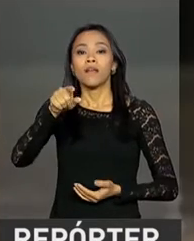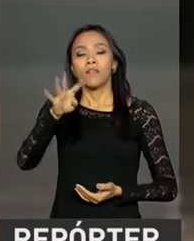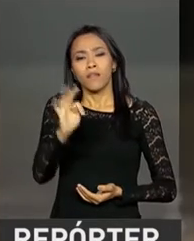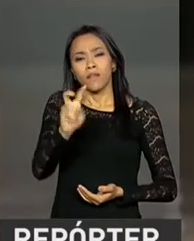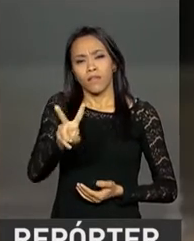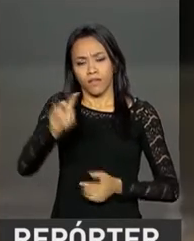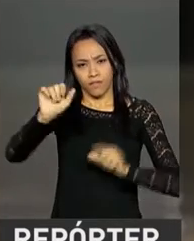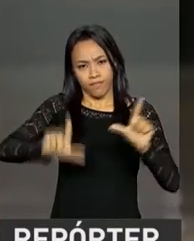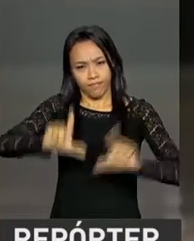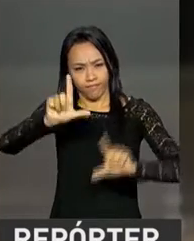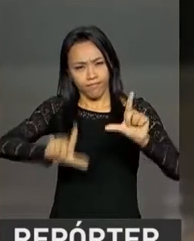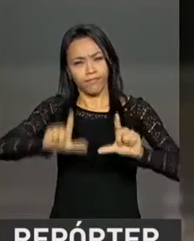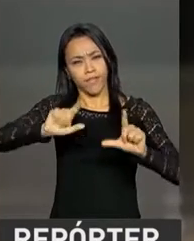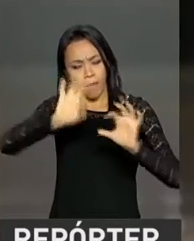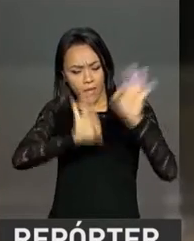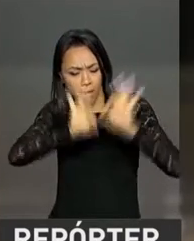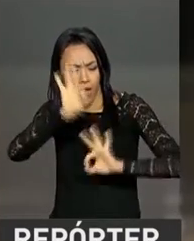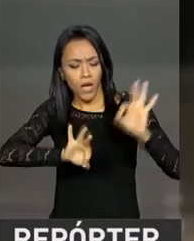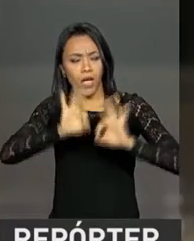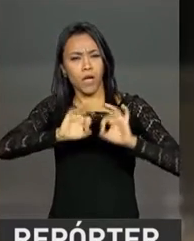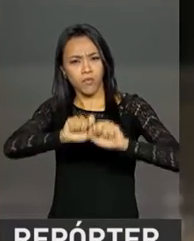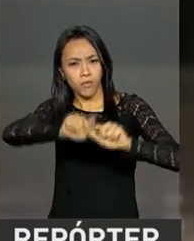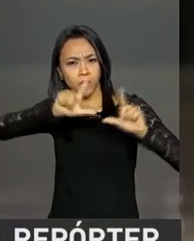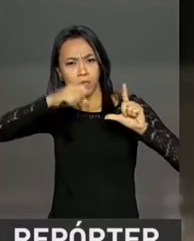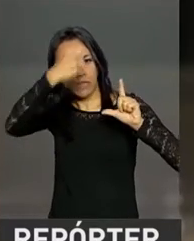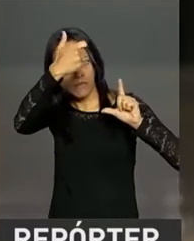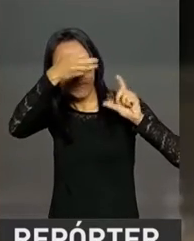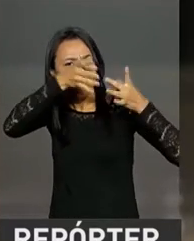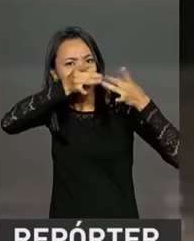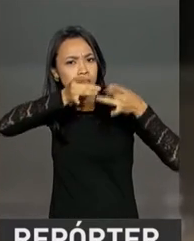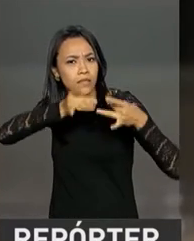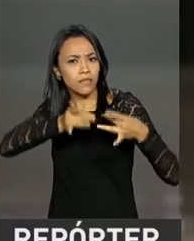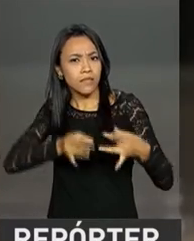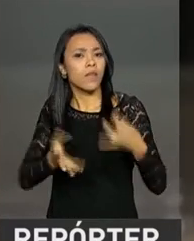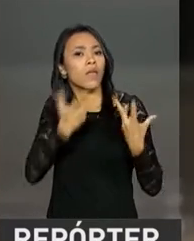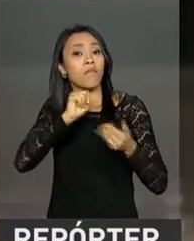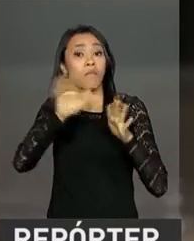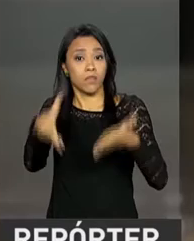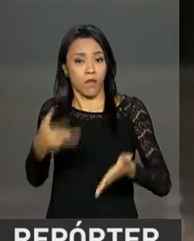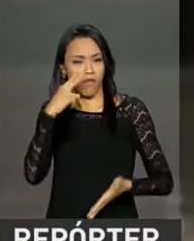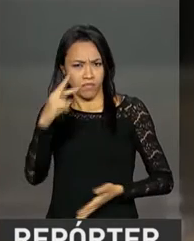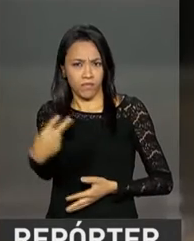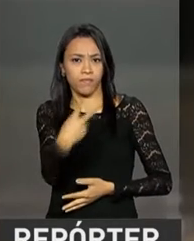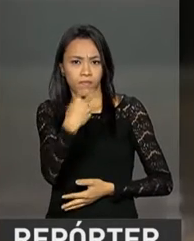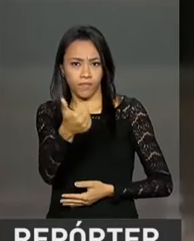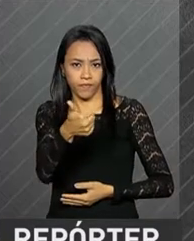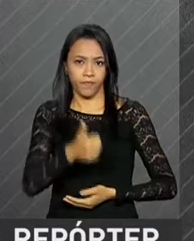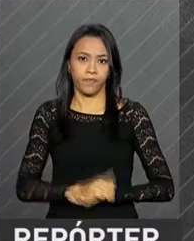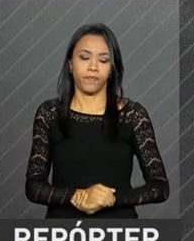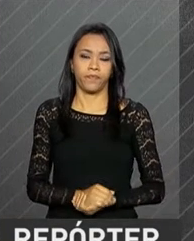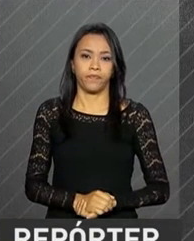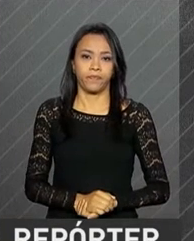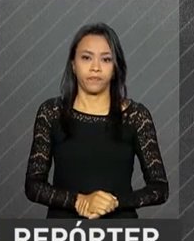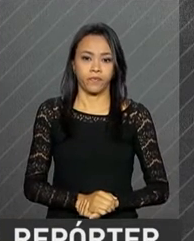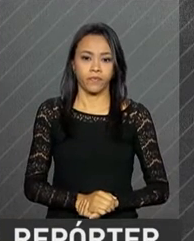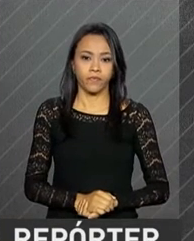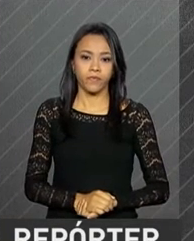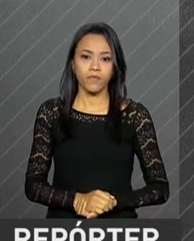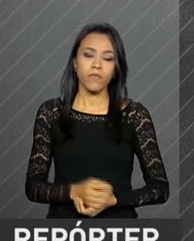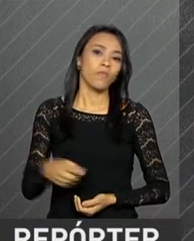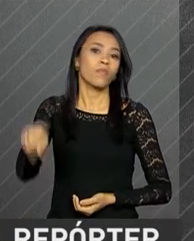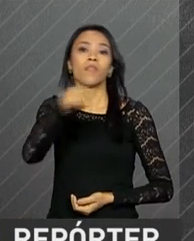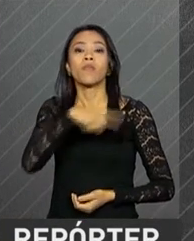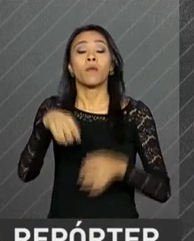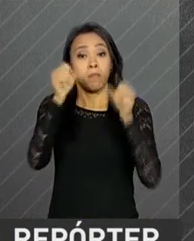uma recuo uma arte pra explicar a quem que pode participar dessa seleção vamos ver podem